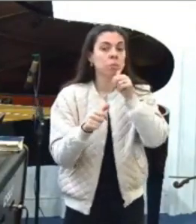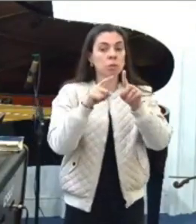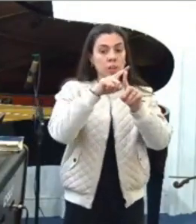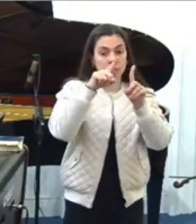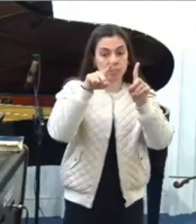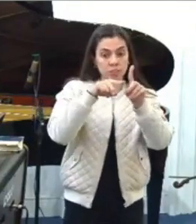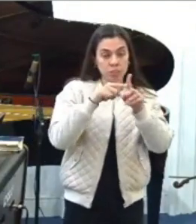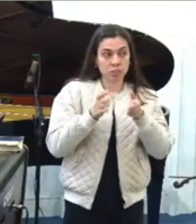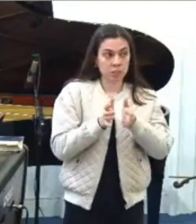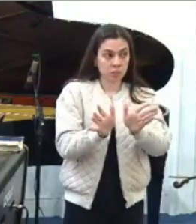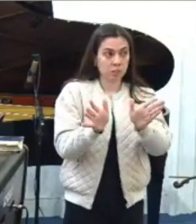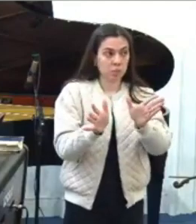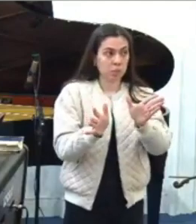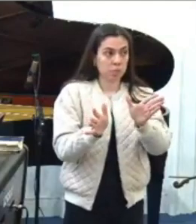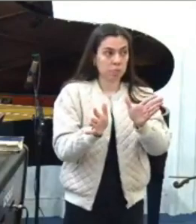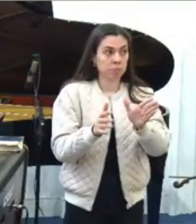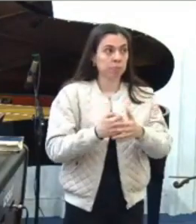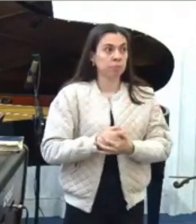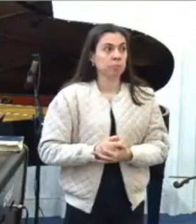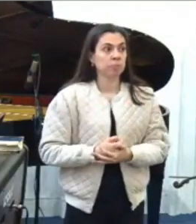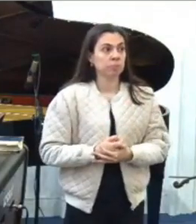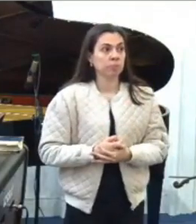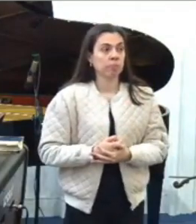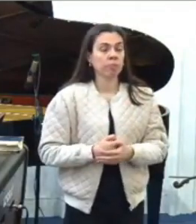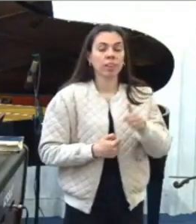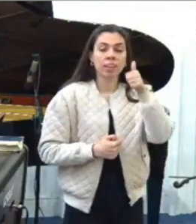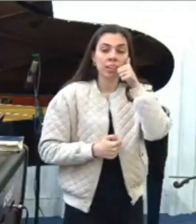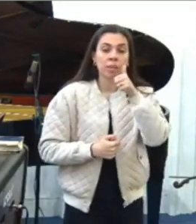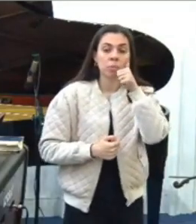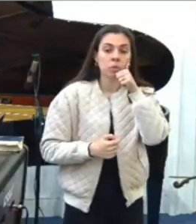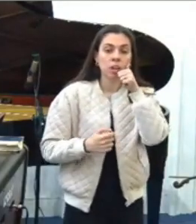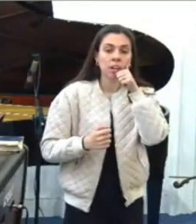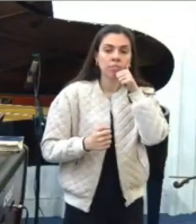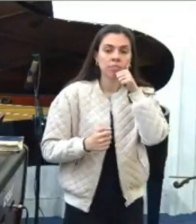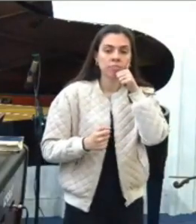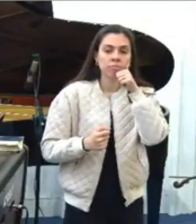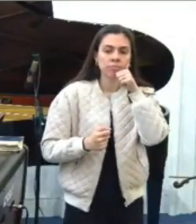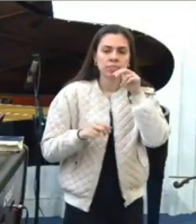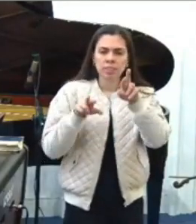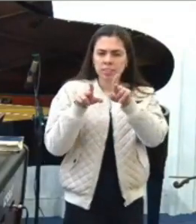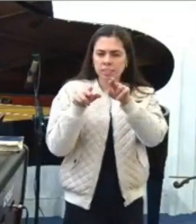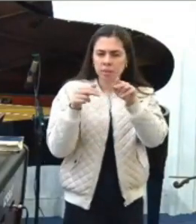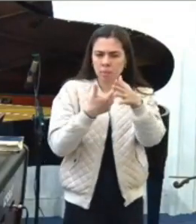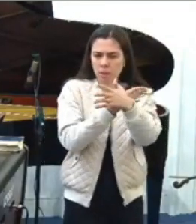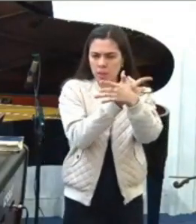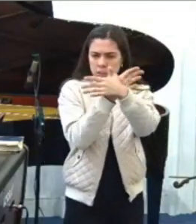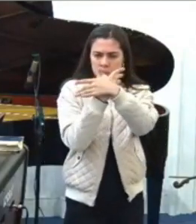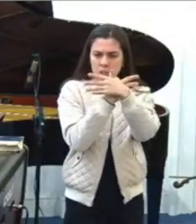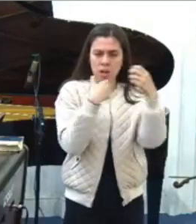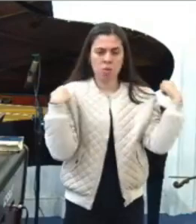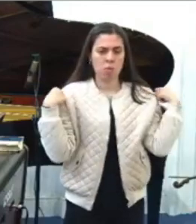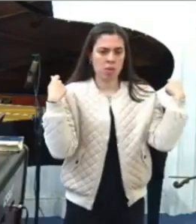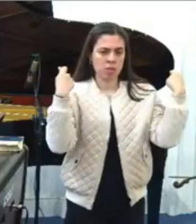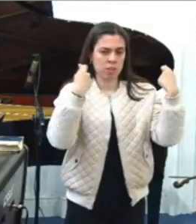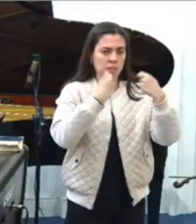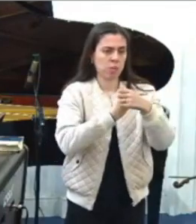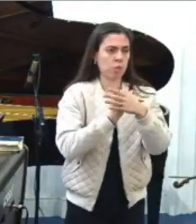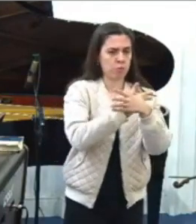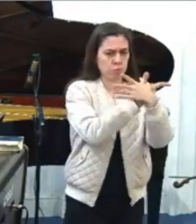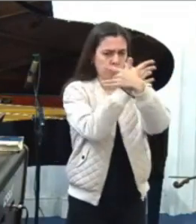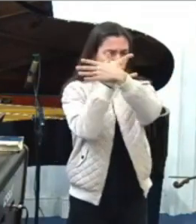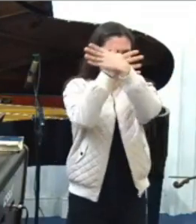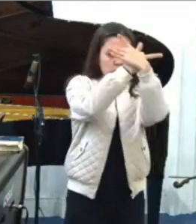filho homem. Mas foram dadas à mulher as duas asas da grande águia, para que voasse para o deserto, para o seu